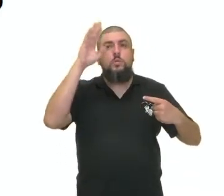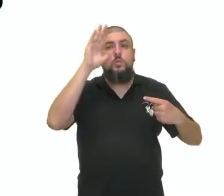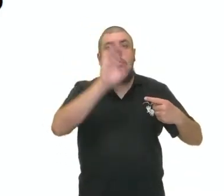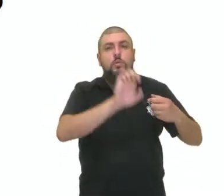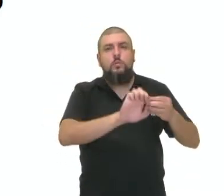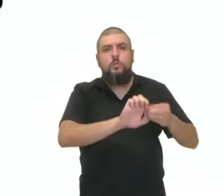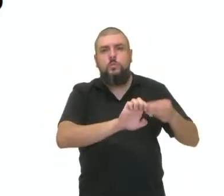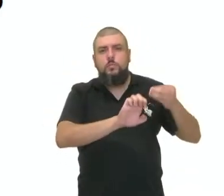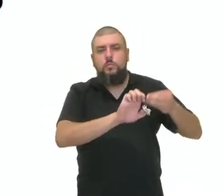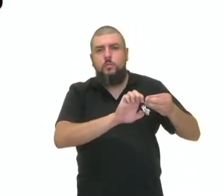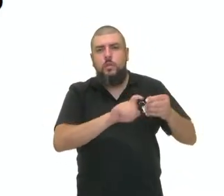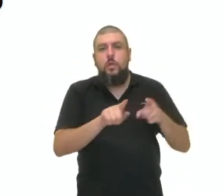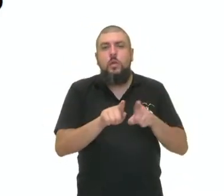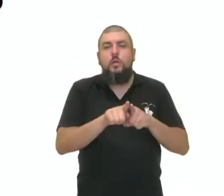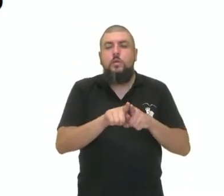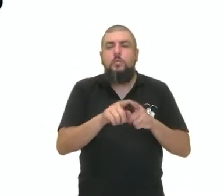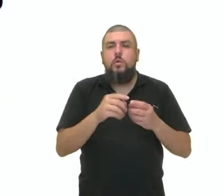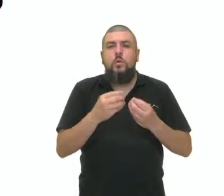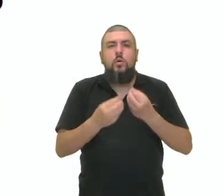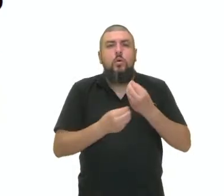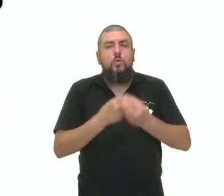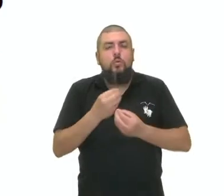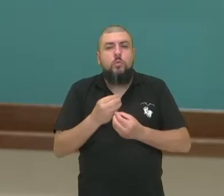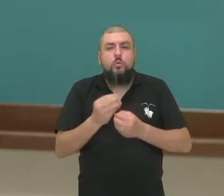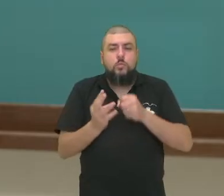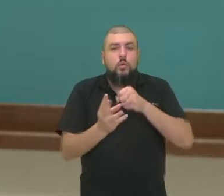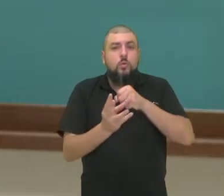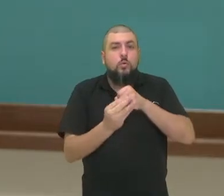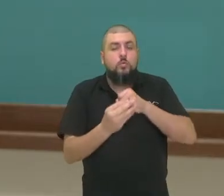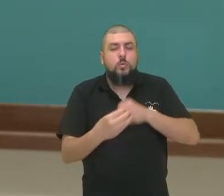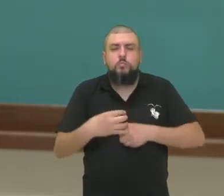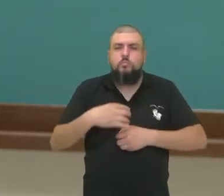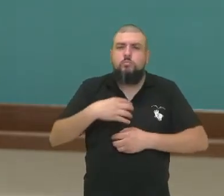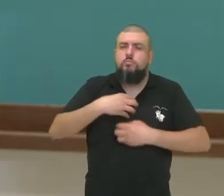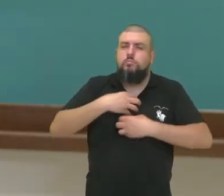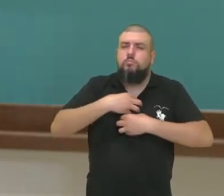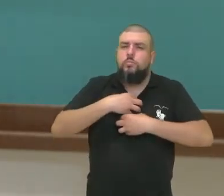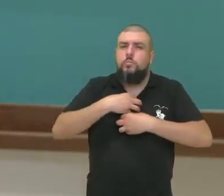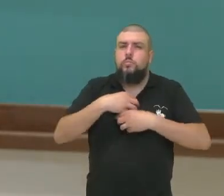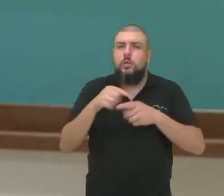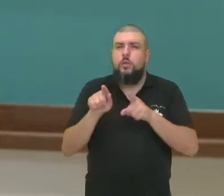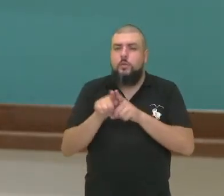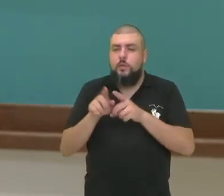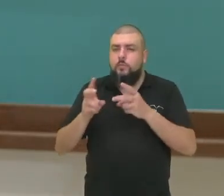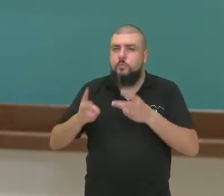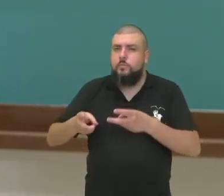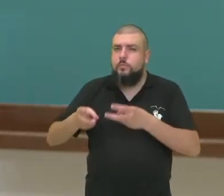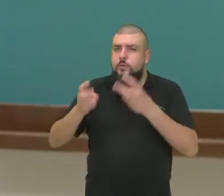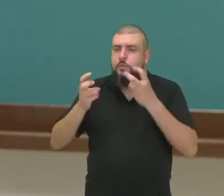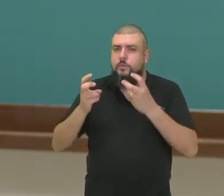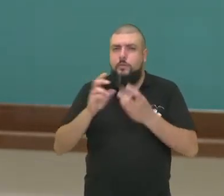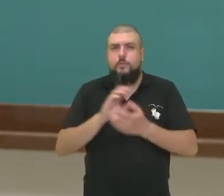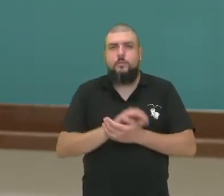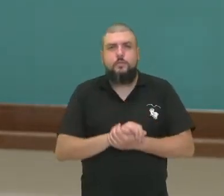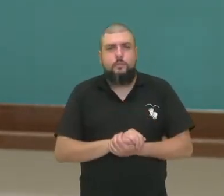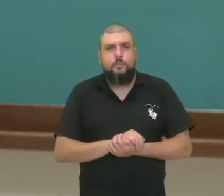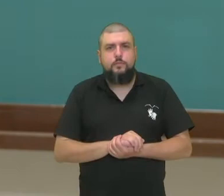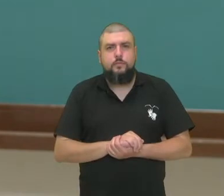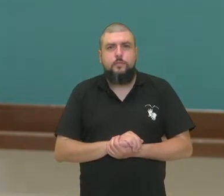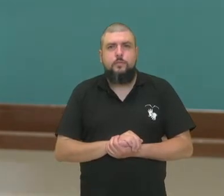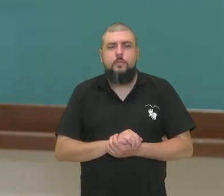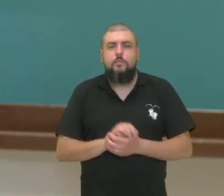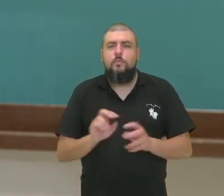formas do conhecimento sensível, sensação e percepção. Então vamos nos debruçar sobre o tema